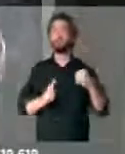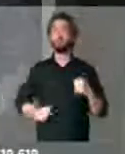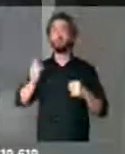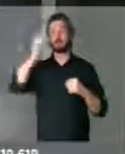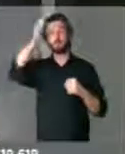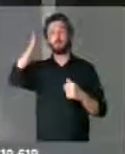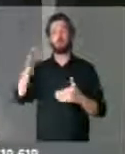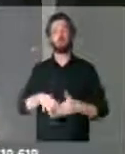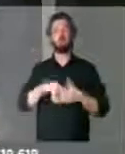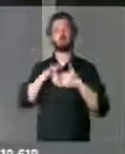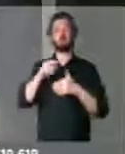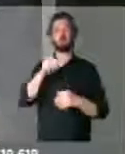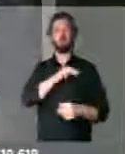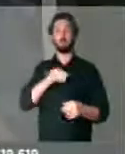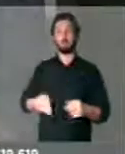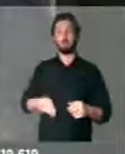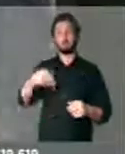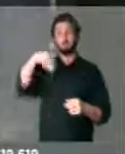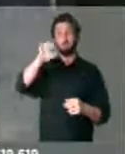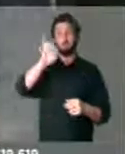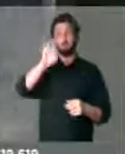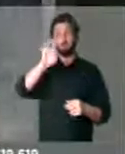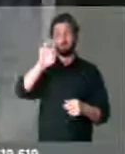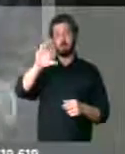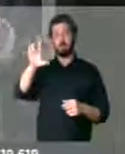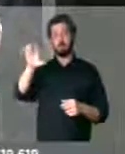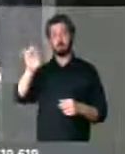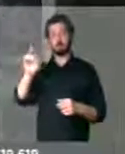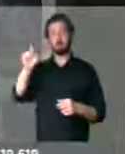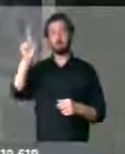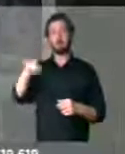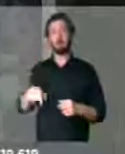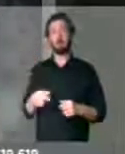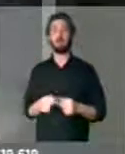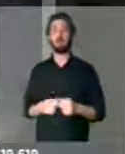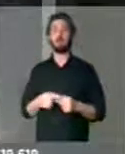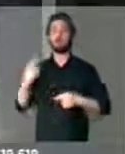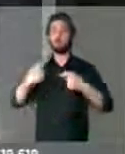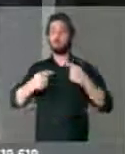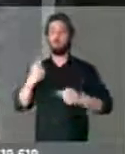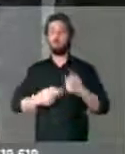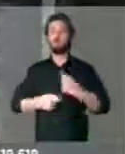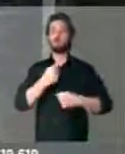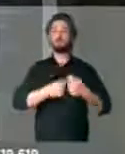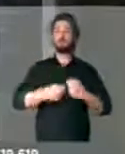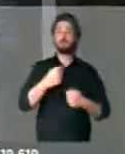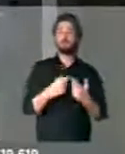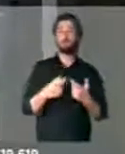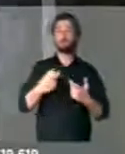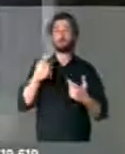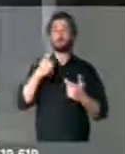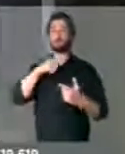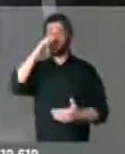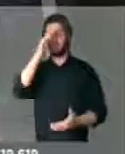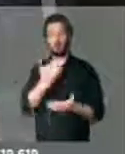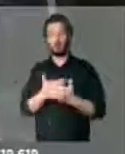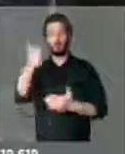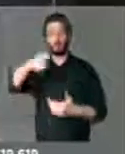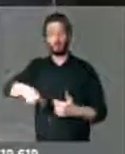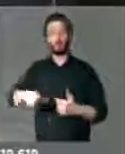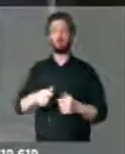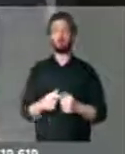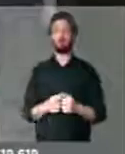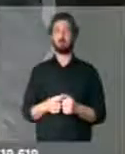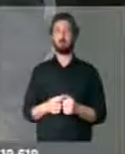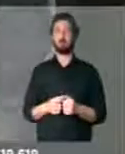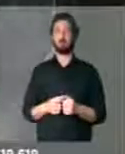Temer, liderada pelo ministro da Fazenda Henrique Meirelles, é uma política econômica que traz a credibilidade e a